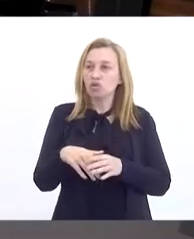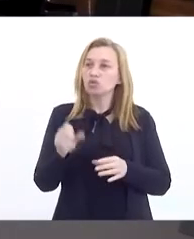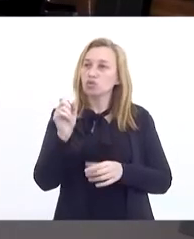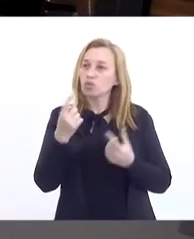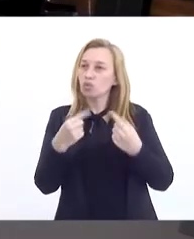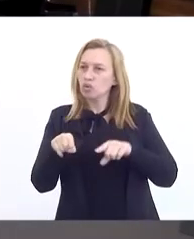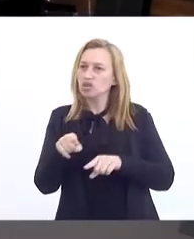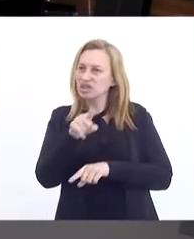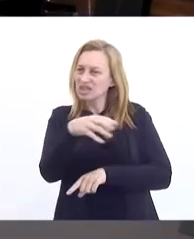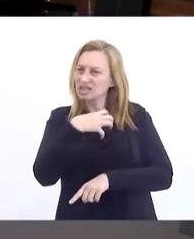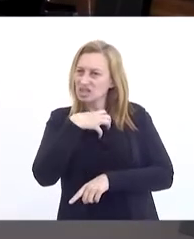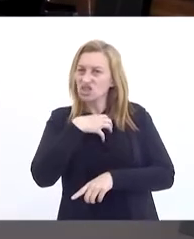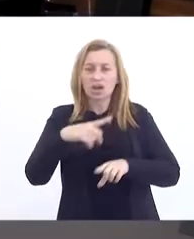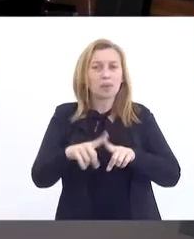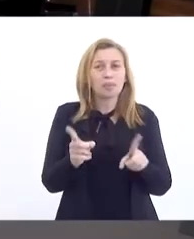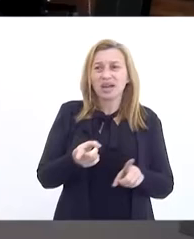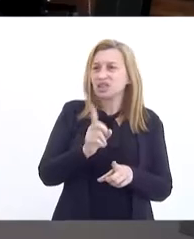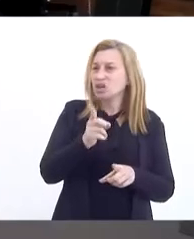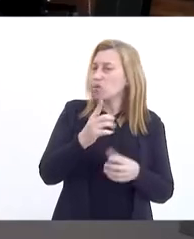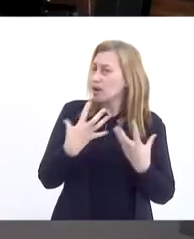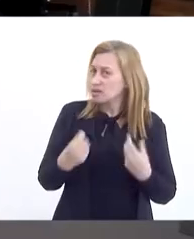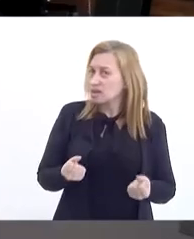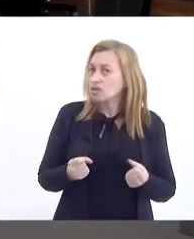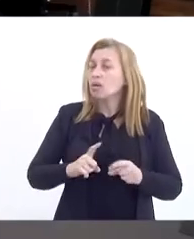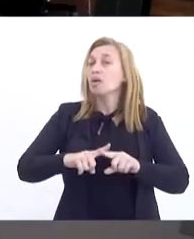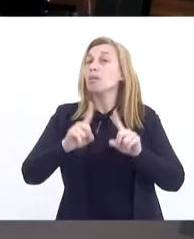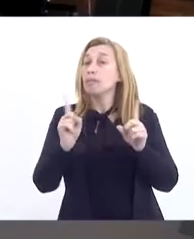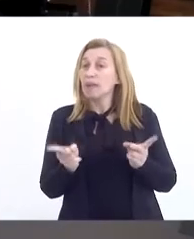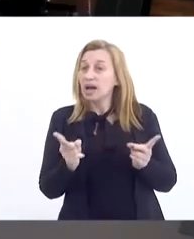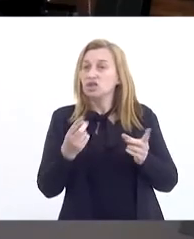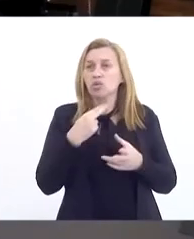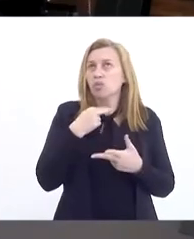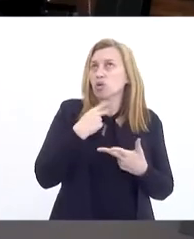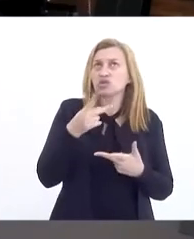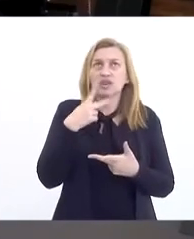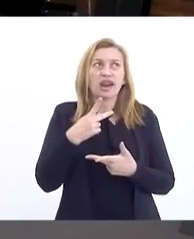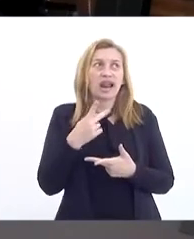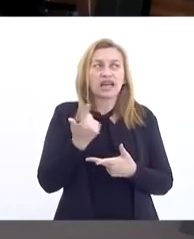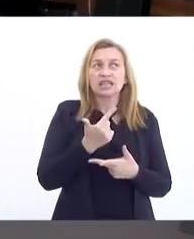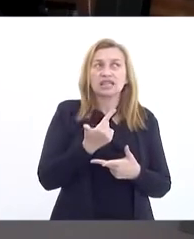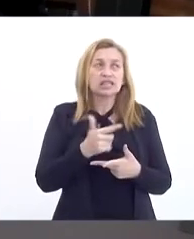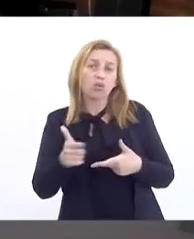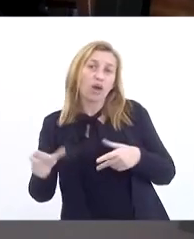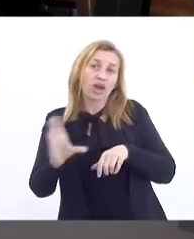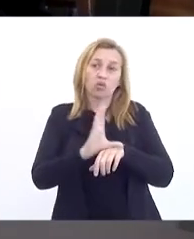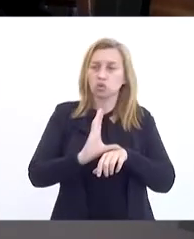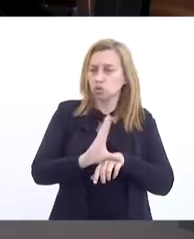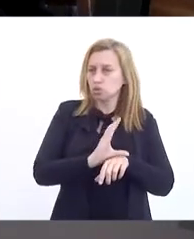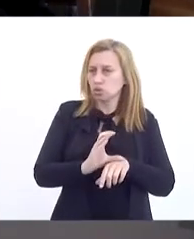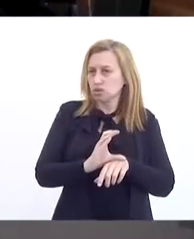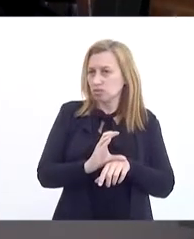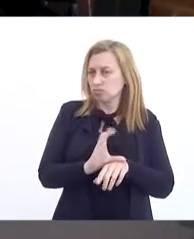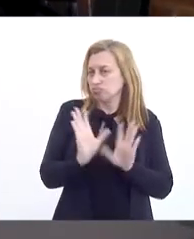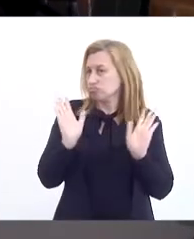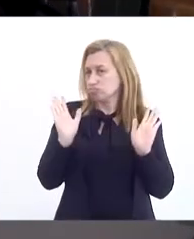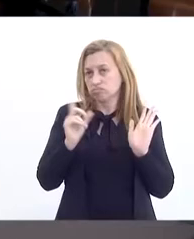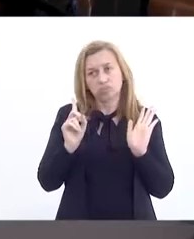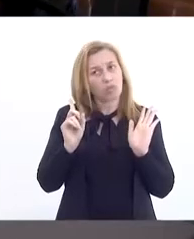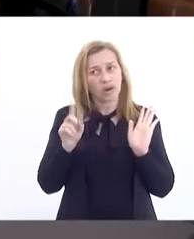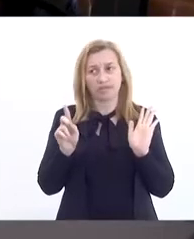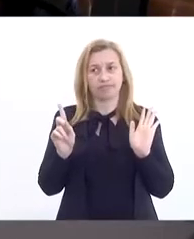Mas não sou a favor, mas eu não posso dizer que é inconstitucional não